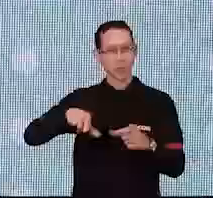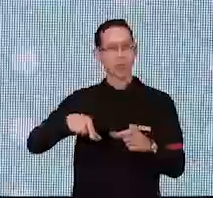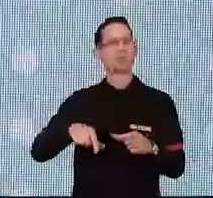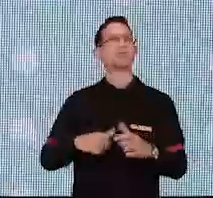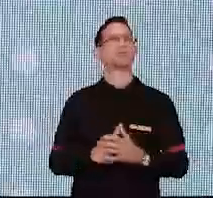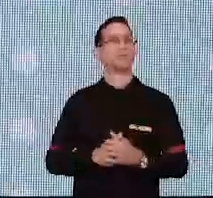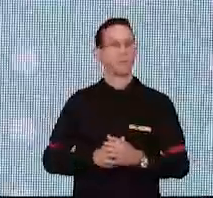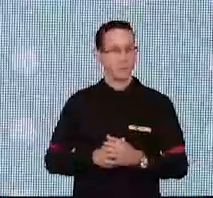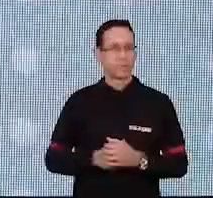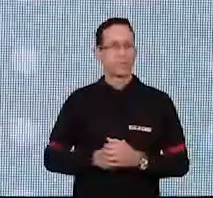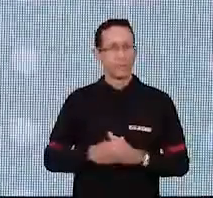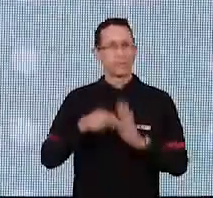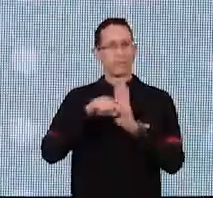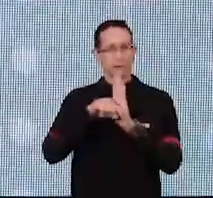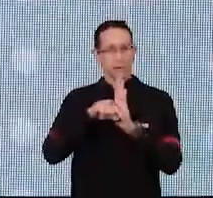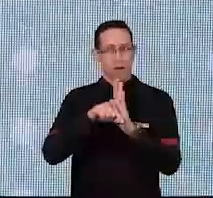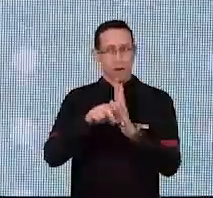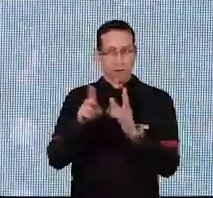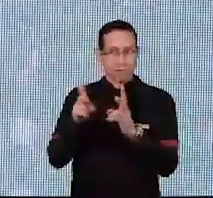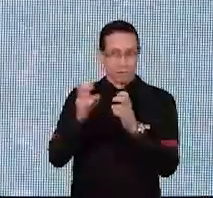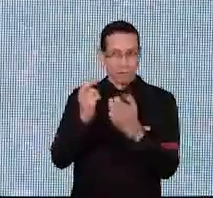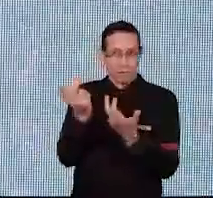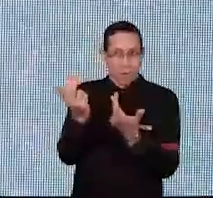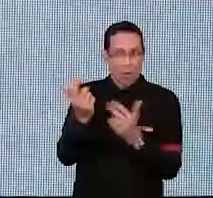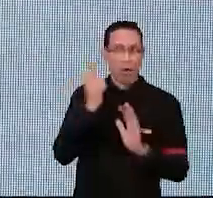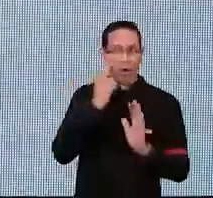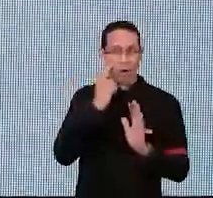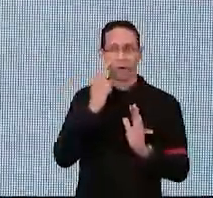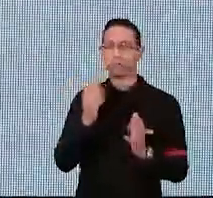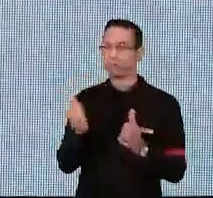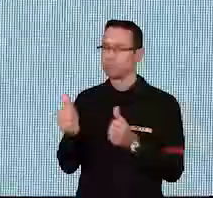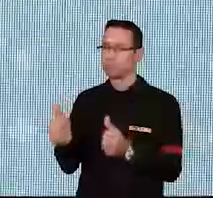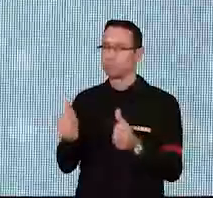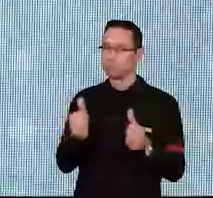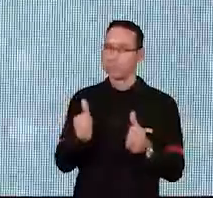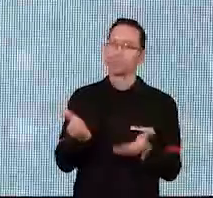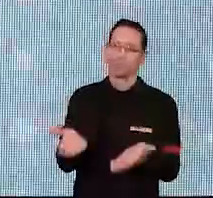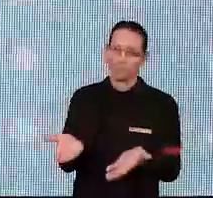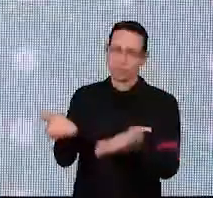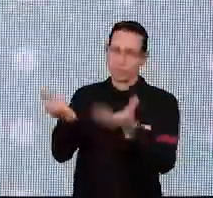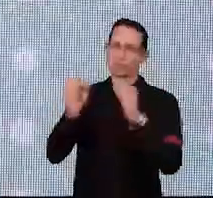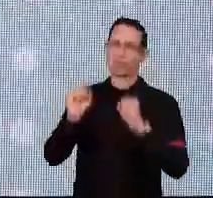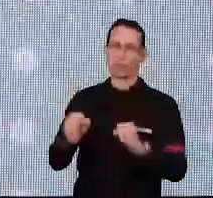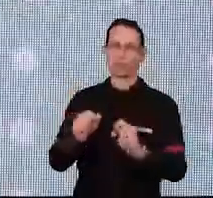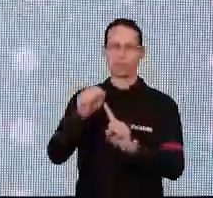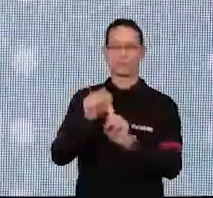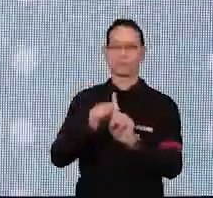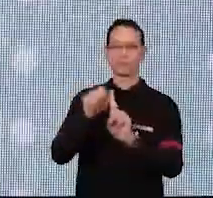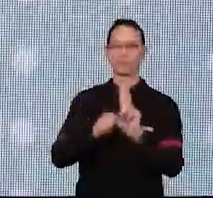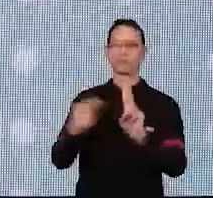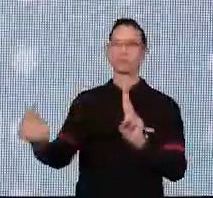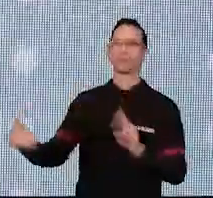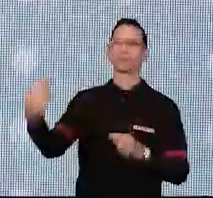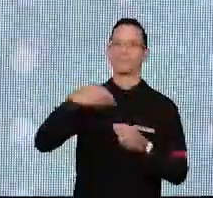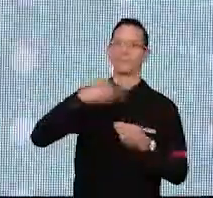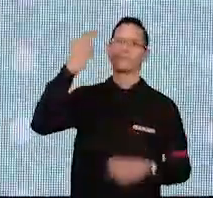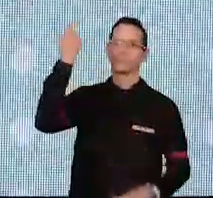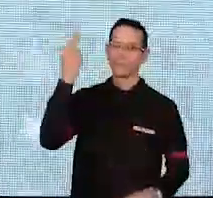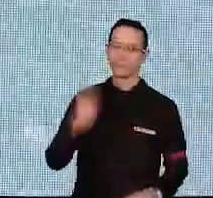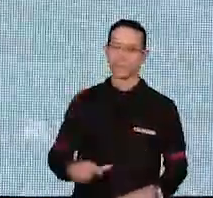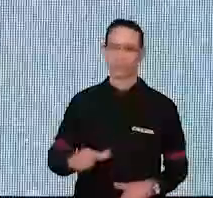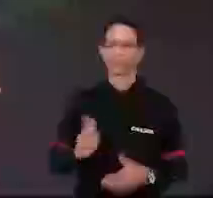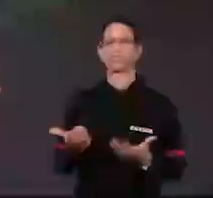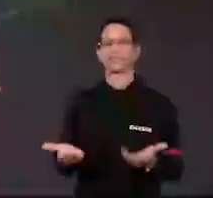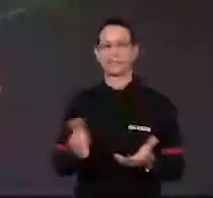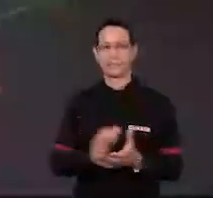se você também percebe isso, você acha que está tudo maravilhoso e você dá alta, passa-se 1, 2 meses e volta tudo de novo.